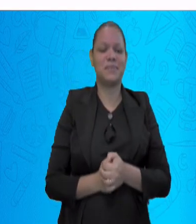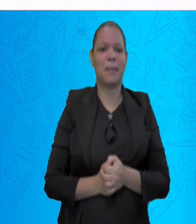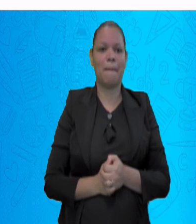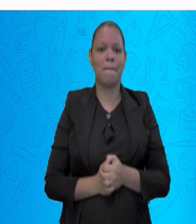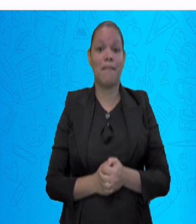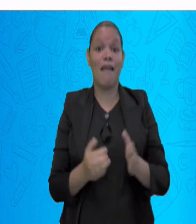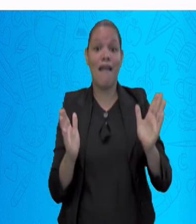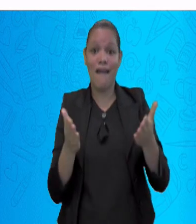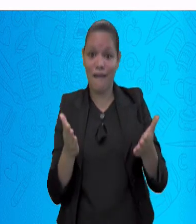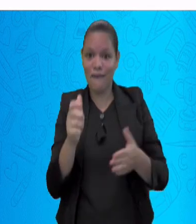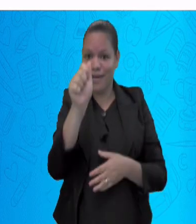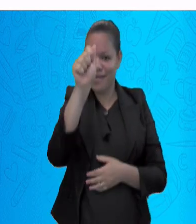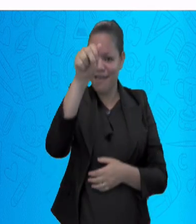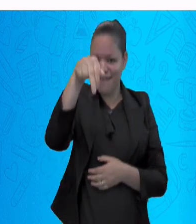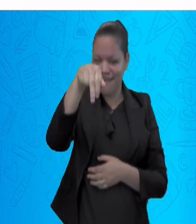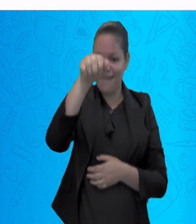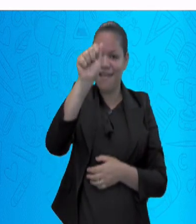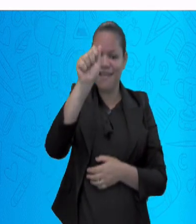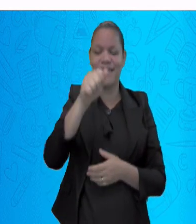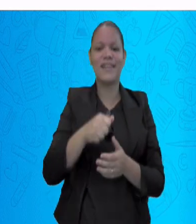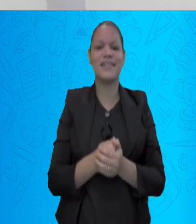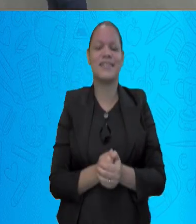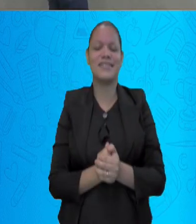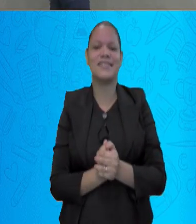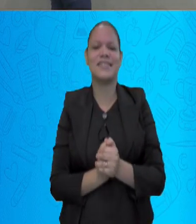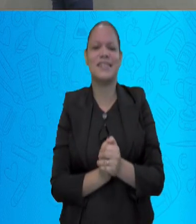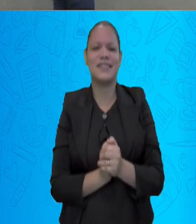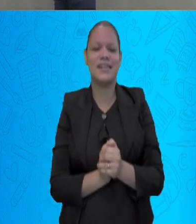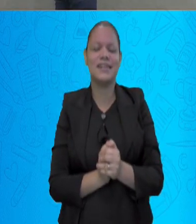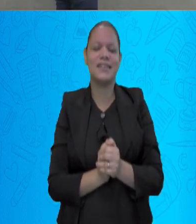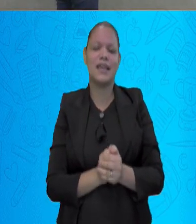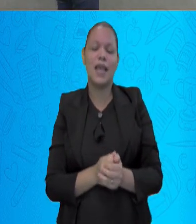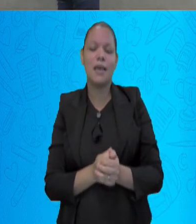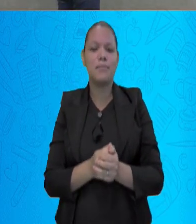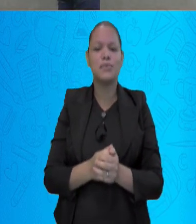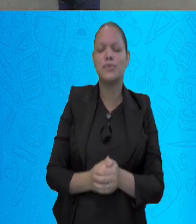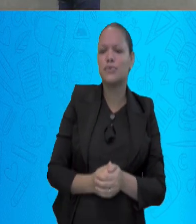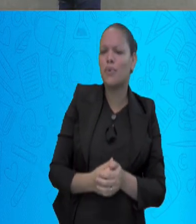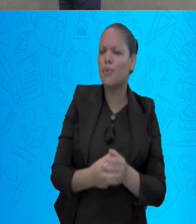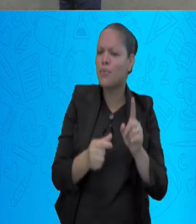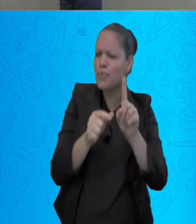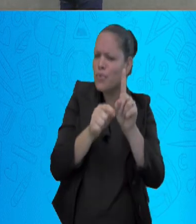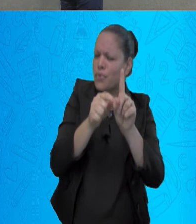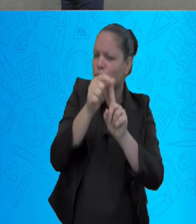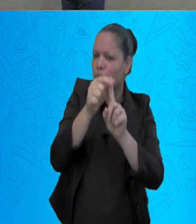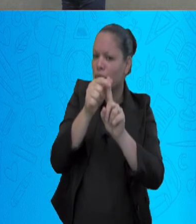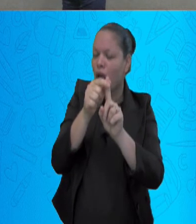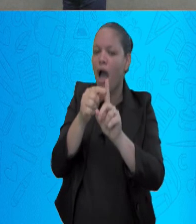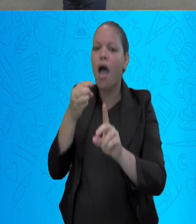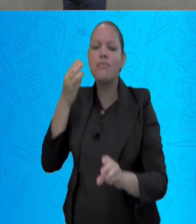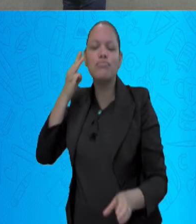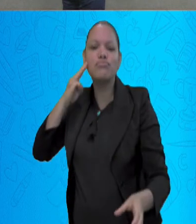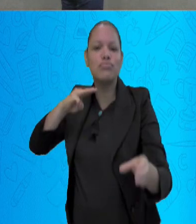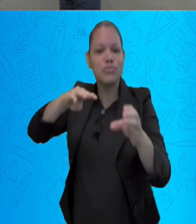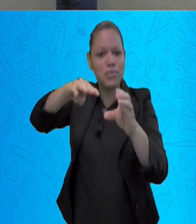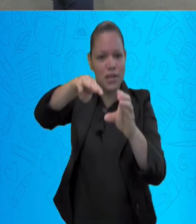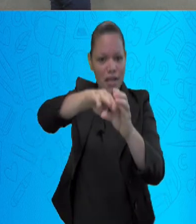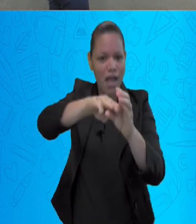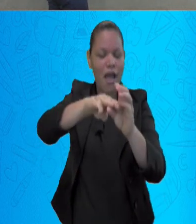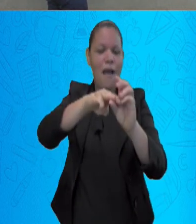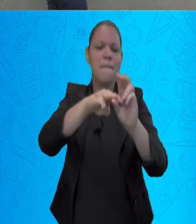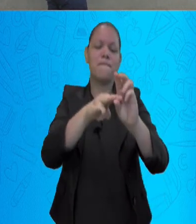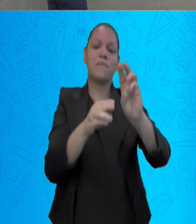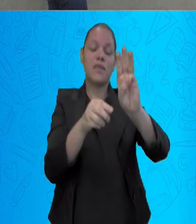Ana, a pontuação dela. Então, nós temos unidade de milhar, centenas, não temos dezenas, mas temos